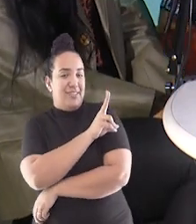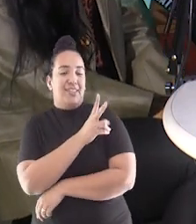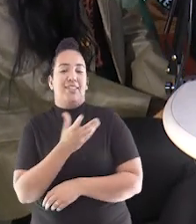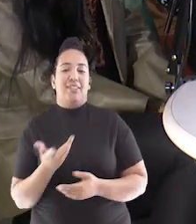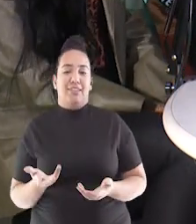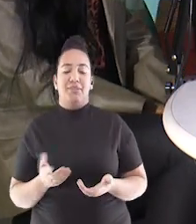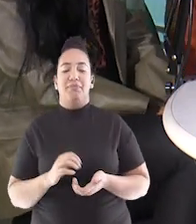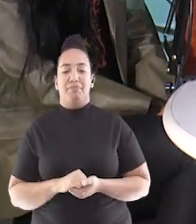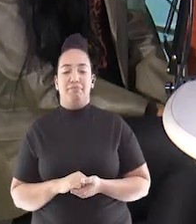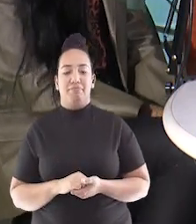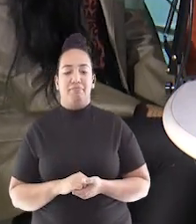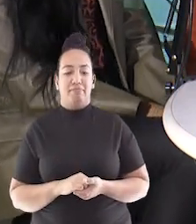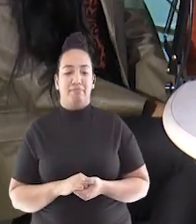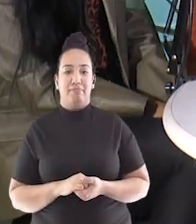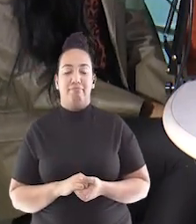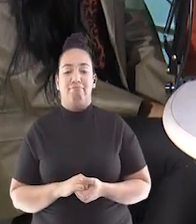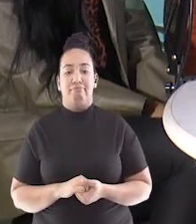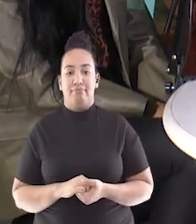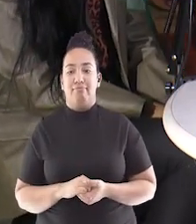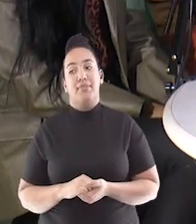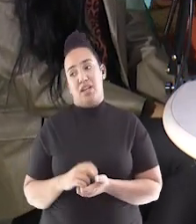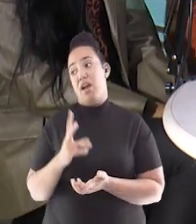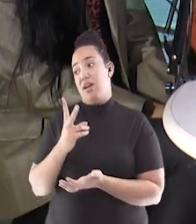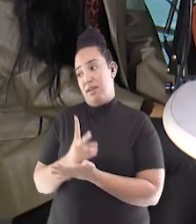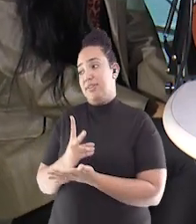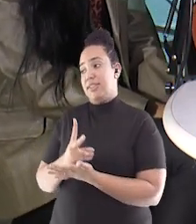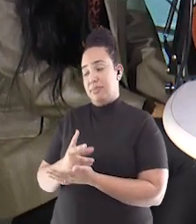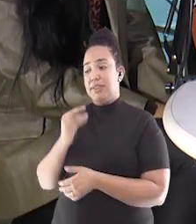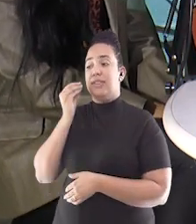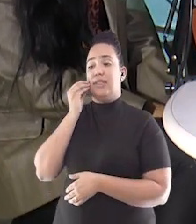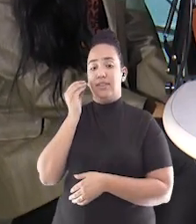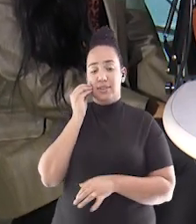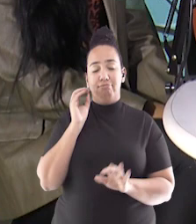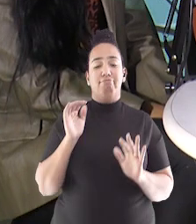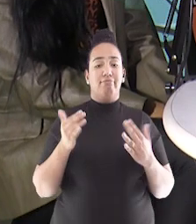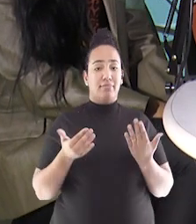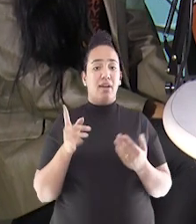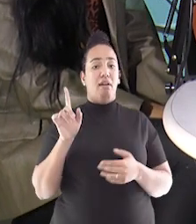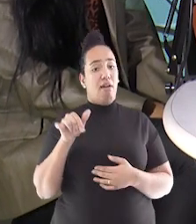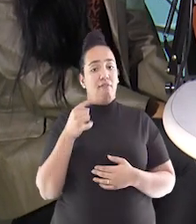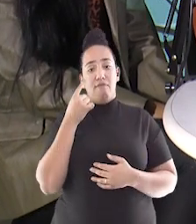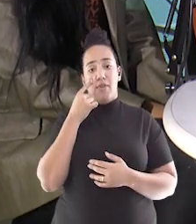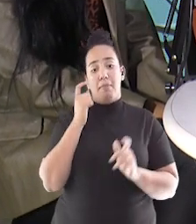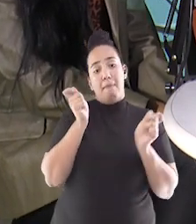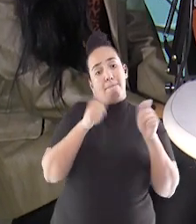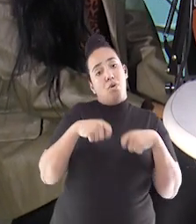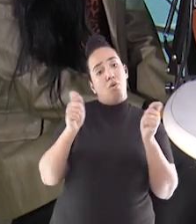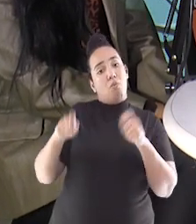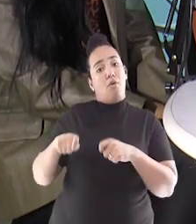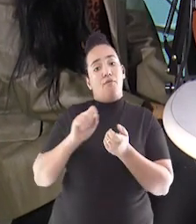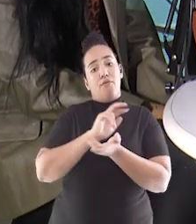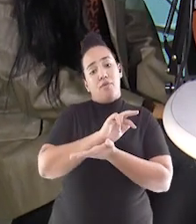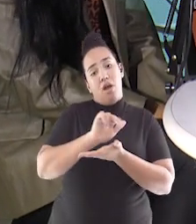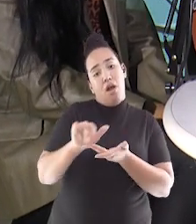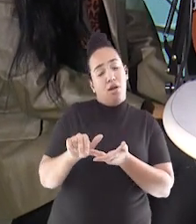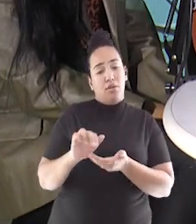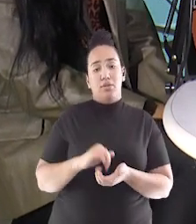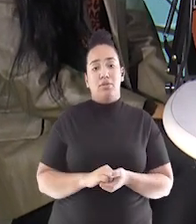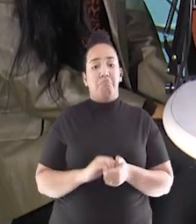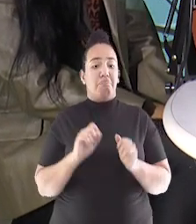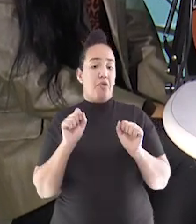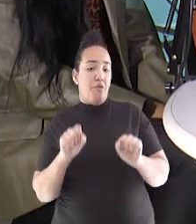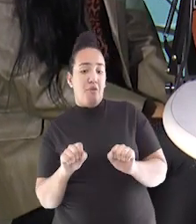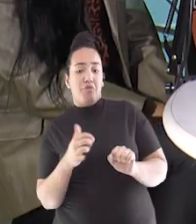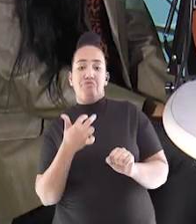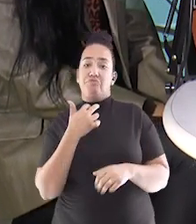exatamente. É sempre tentando. Sim. E é isso, gente. É lidar com as possibilidades daquilo, sabe? Assim, pode